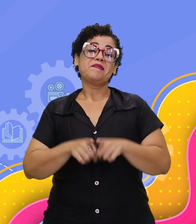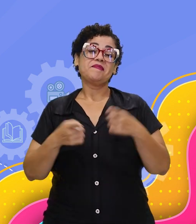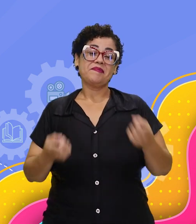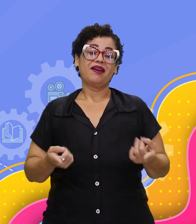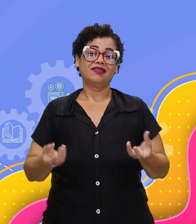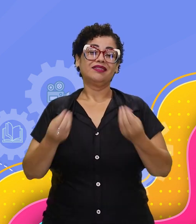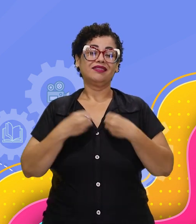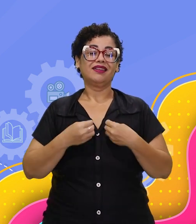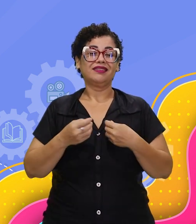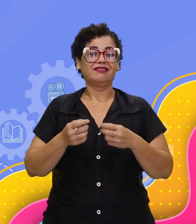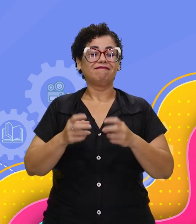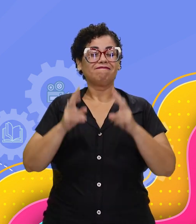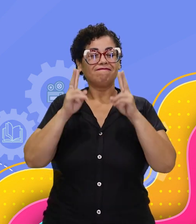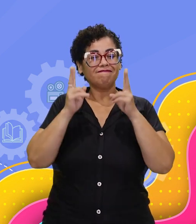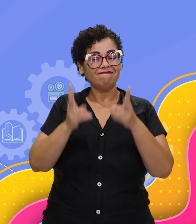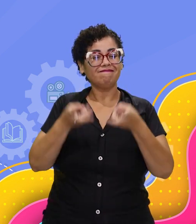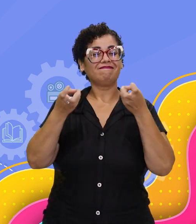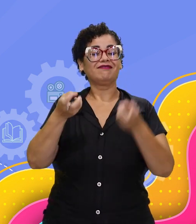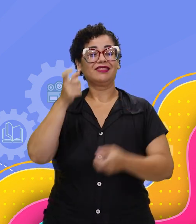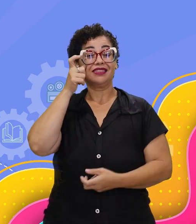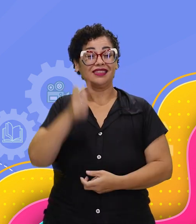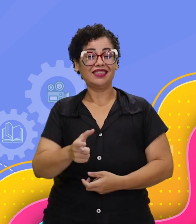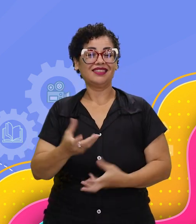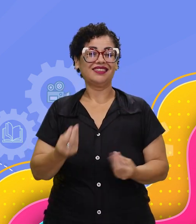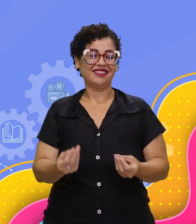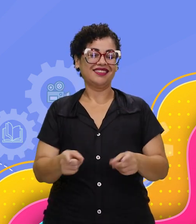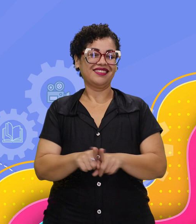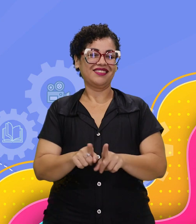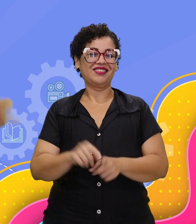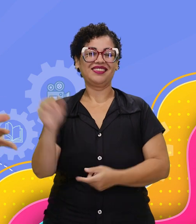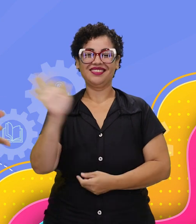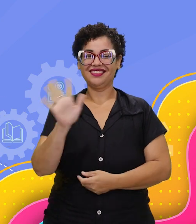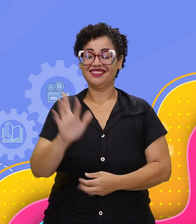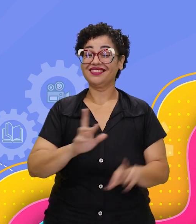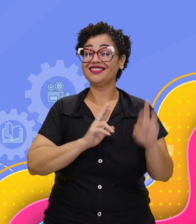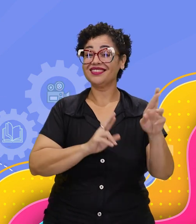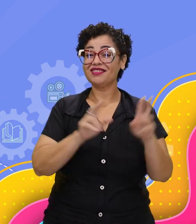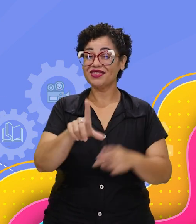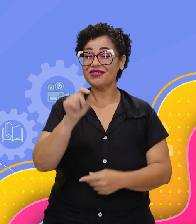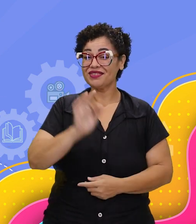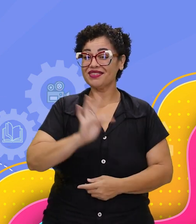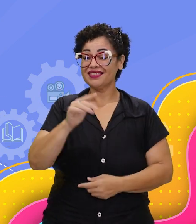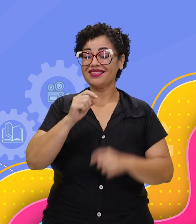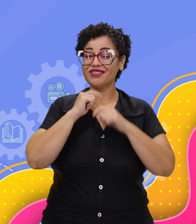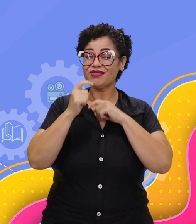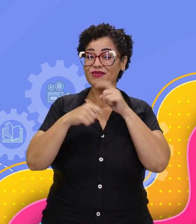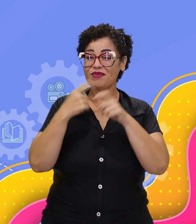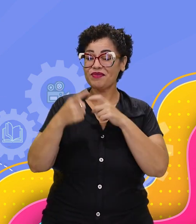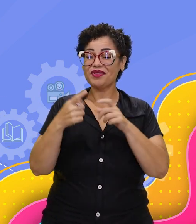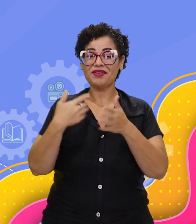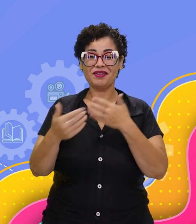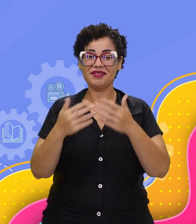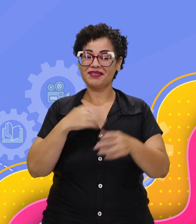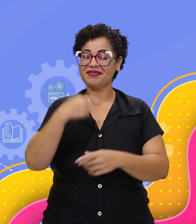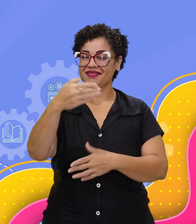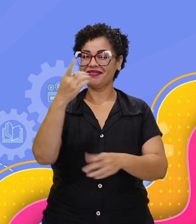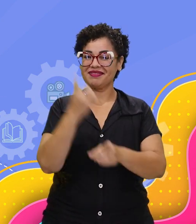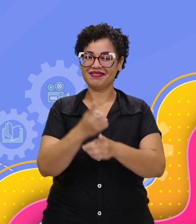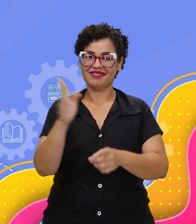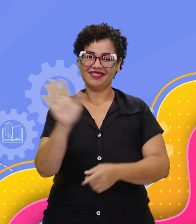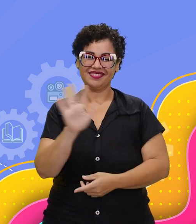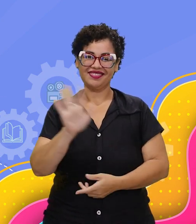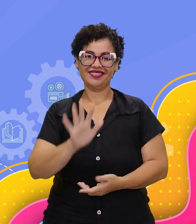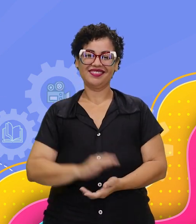mesmo tempo muito instigante e muito interessante. Tchau, tchau! Eu espero ter esclarecido as dúvidas de vocês e até uma